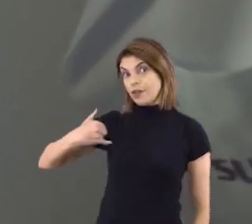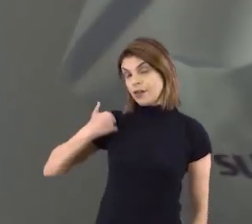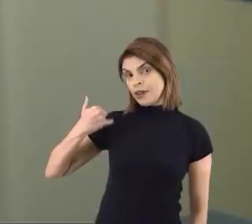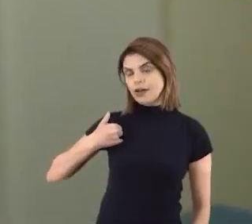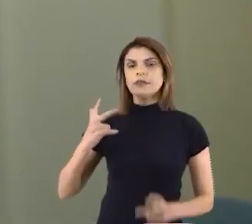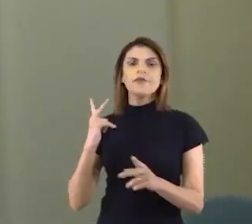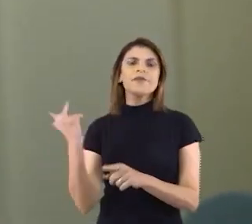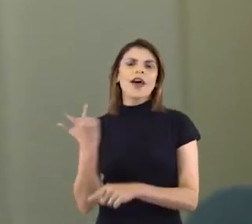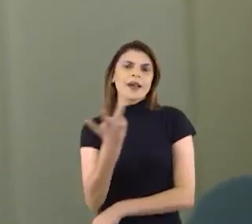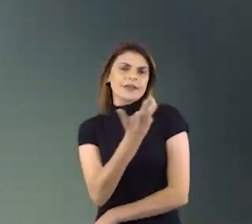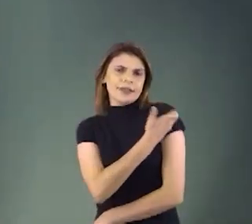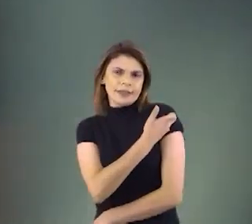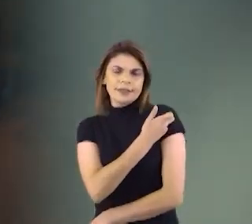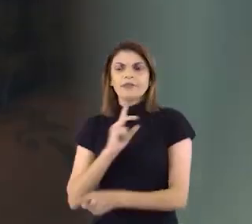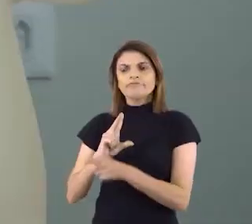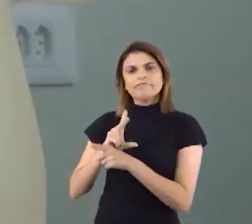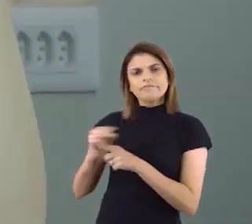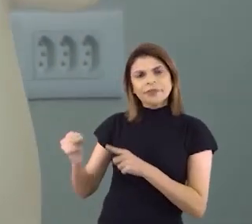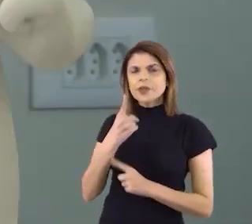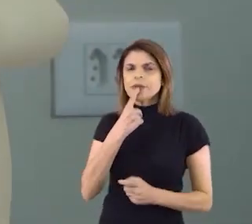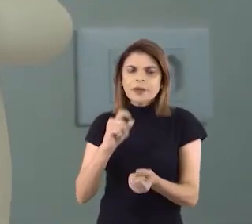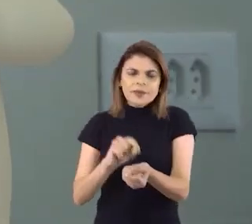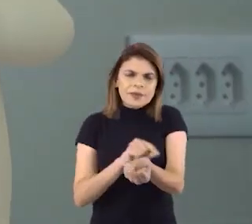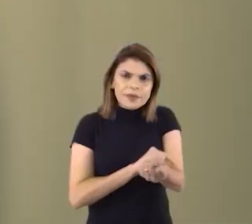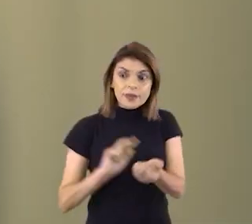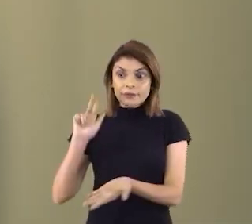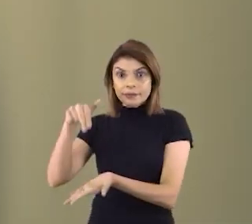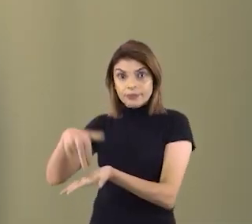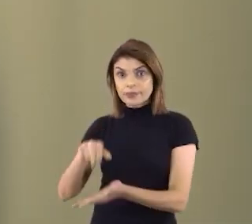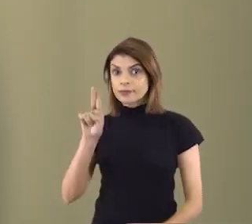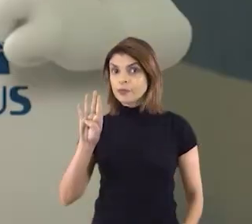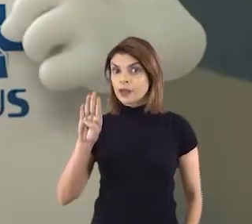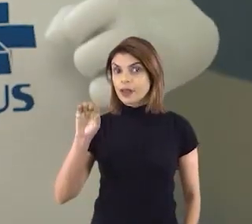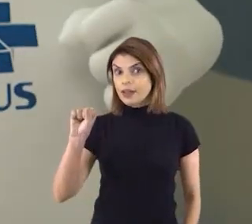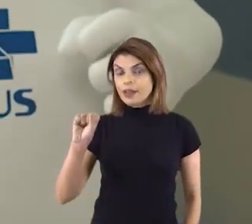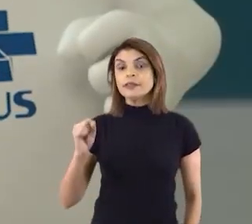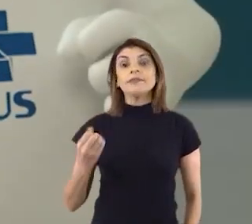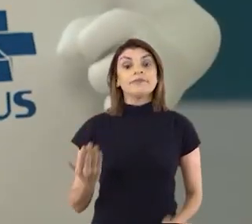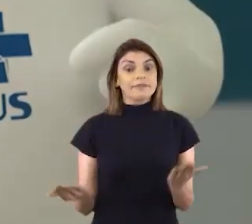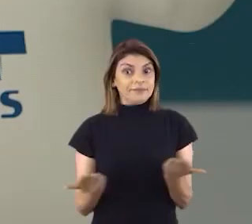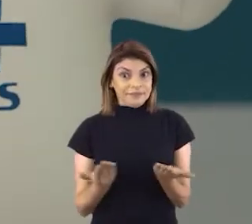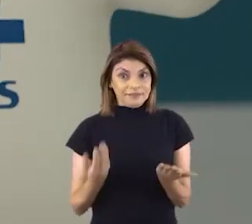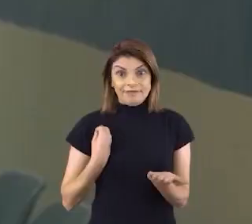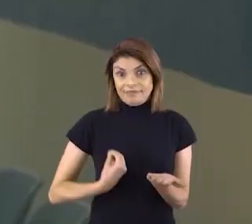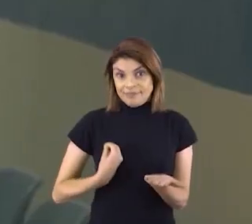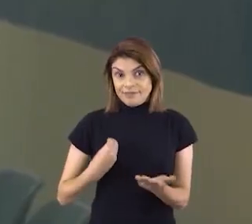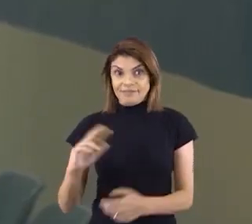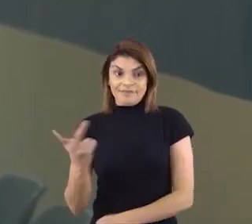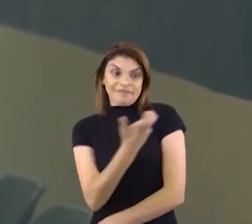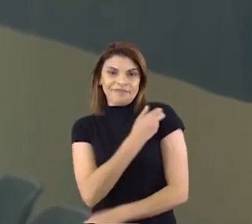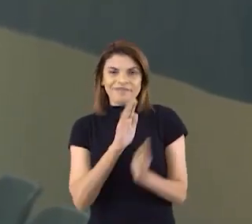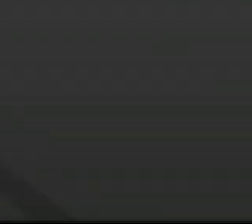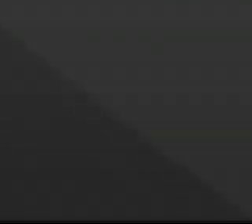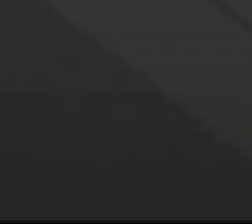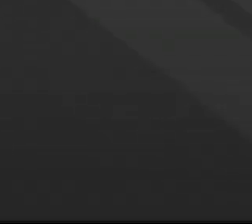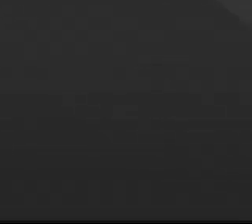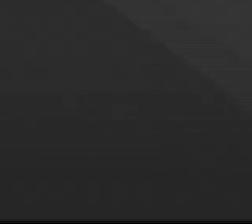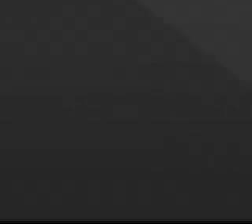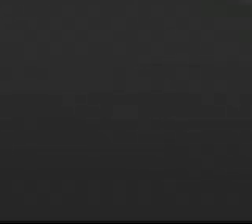se vacinar contra o sarampo. Informe-se em uma unidade básica de saúde e mantenha a caderneta